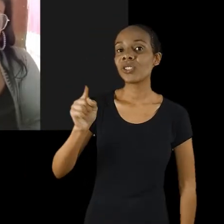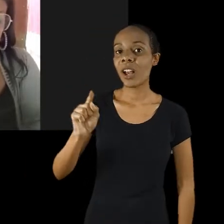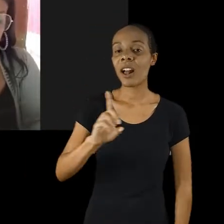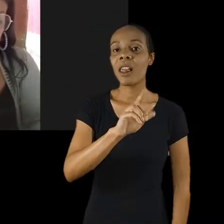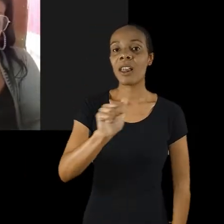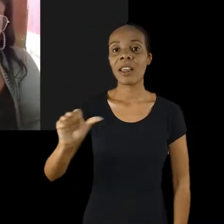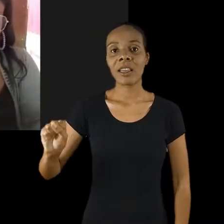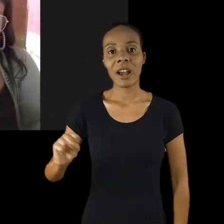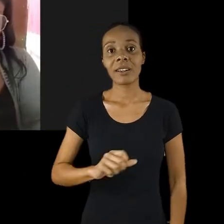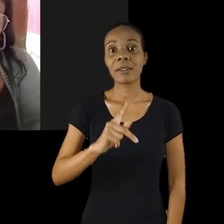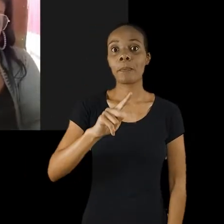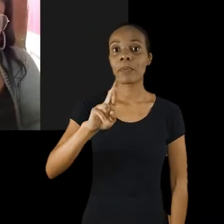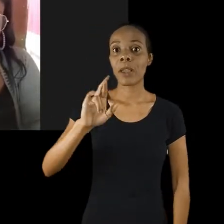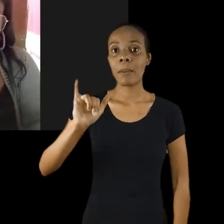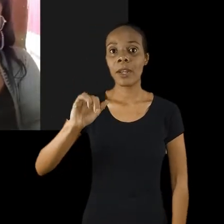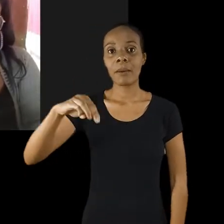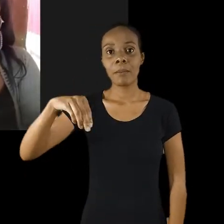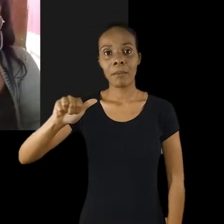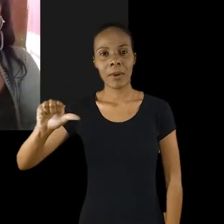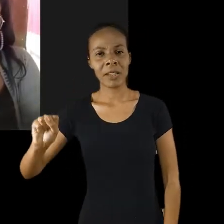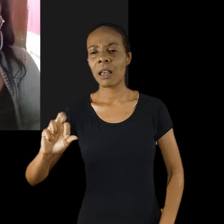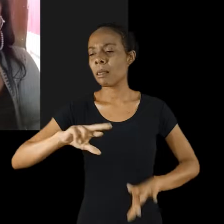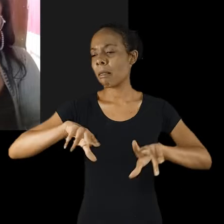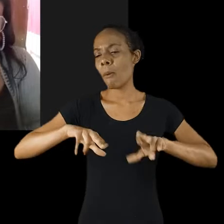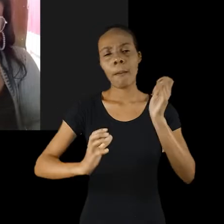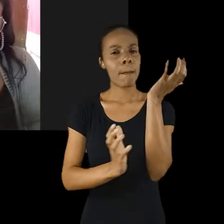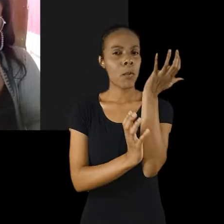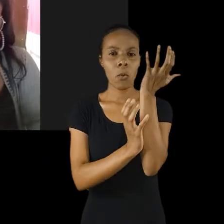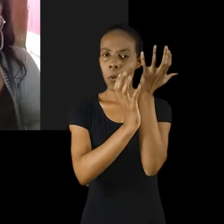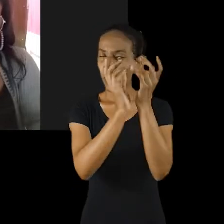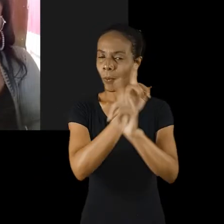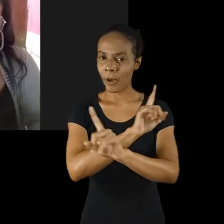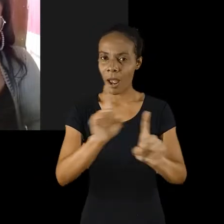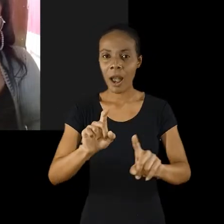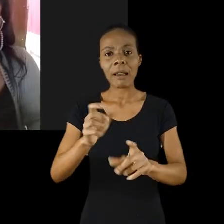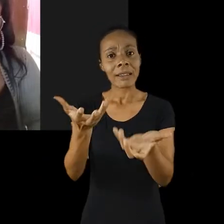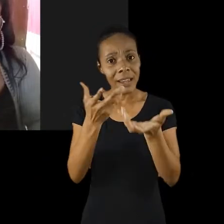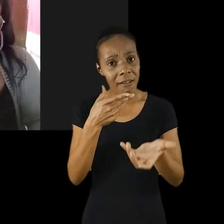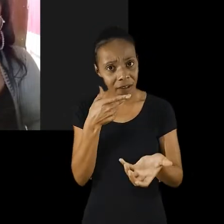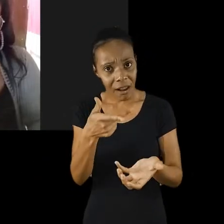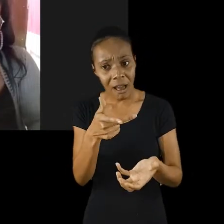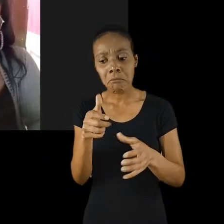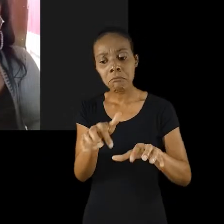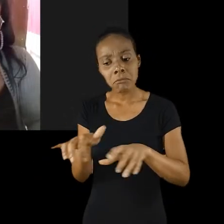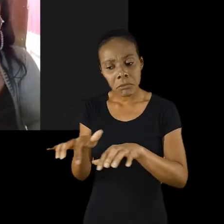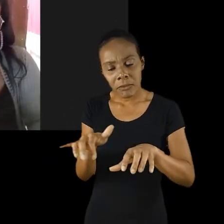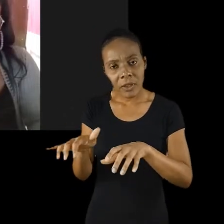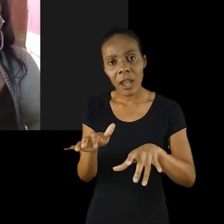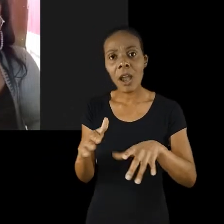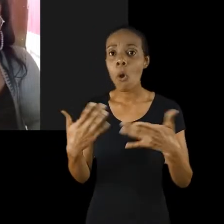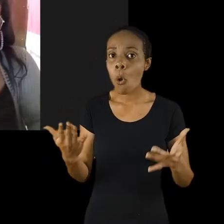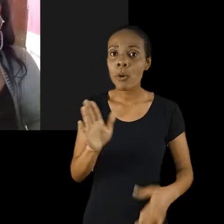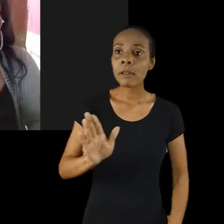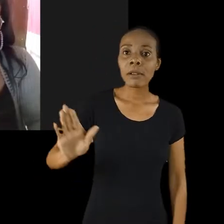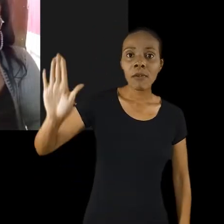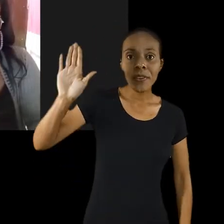burocrática. Então, se vocês quiserem falar, perguntar, manda aqui no chat, levanta a mão que a gente abre aqui o áudio, a